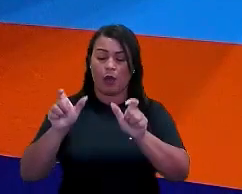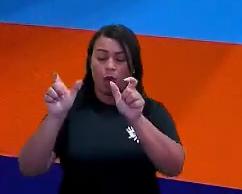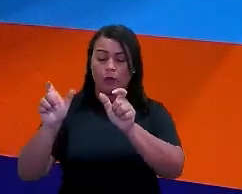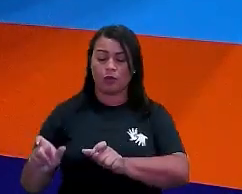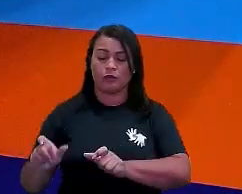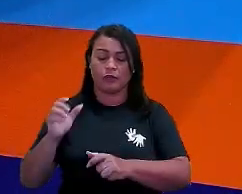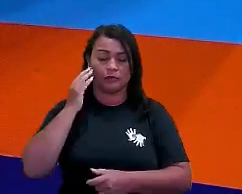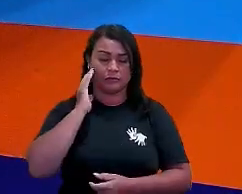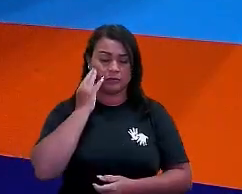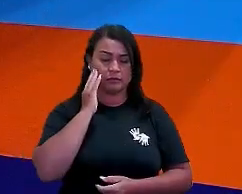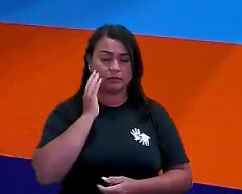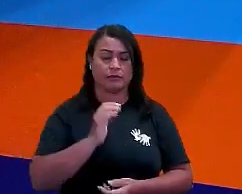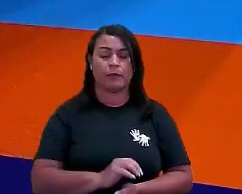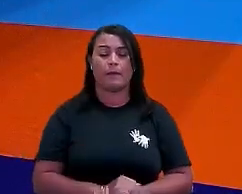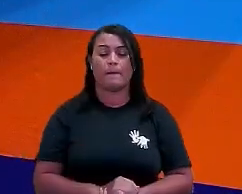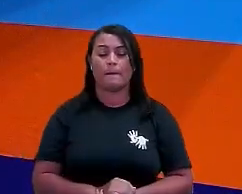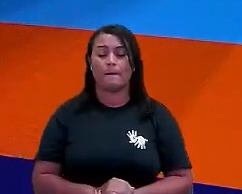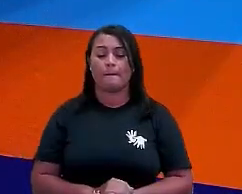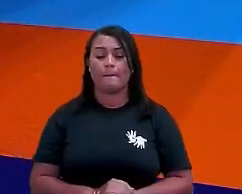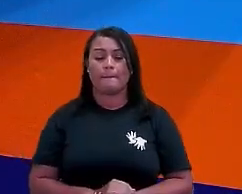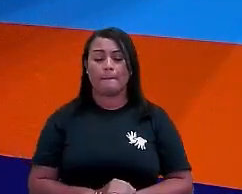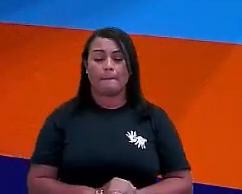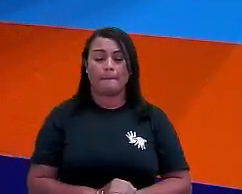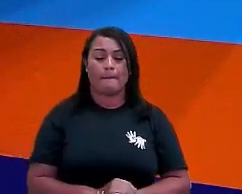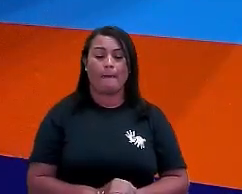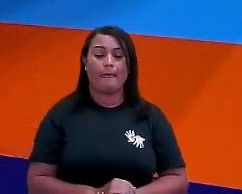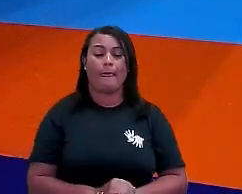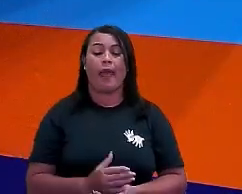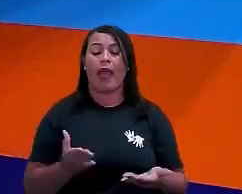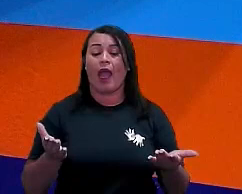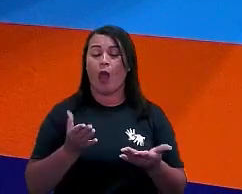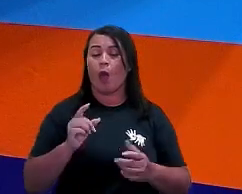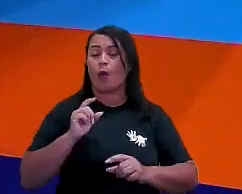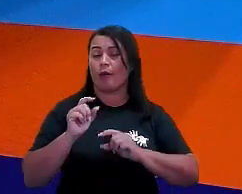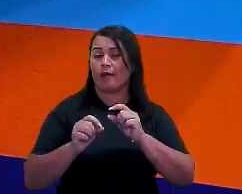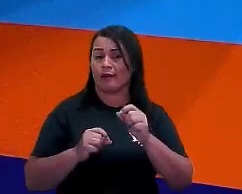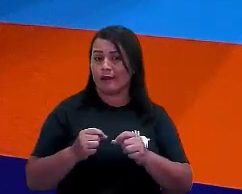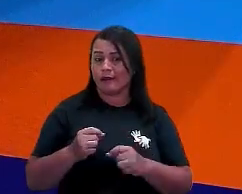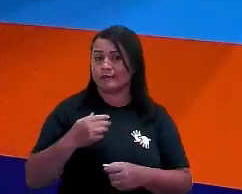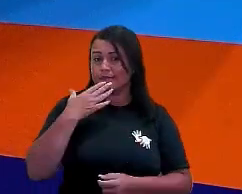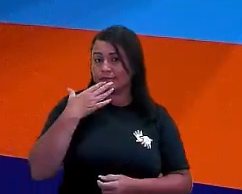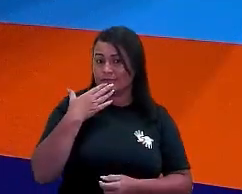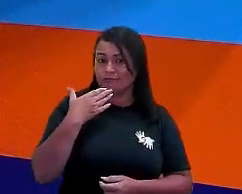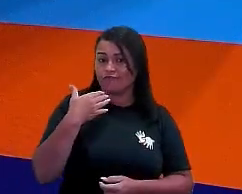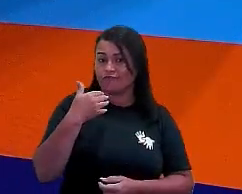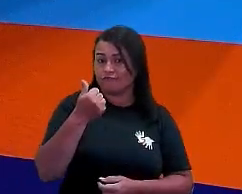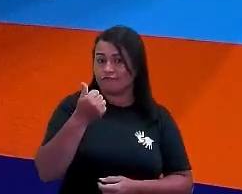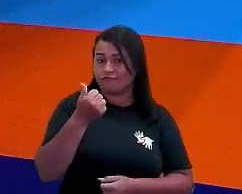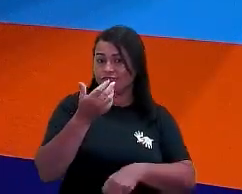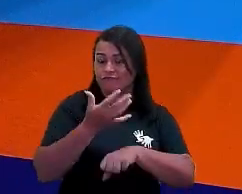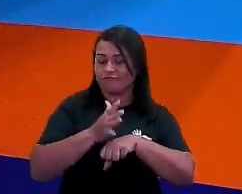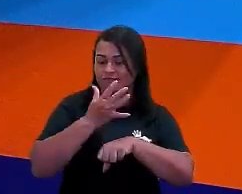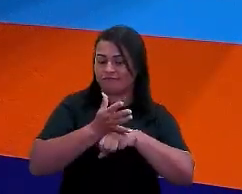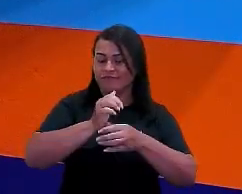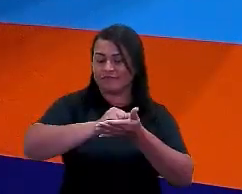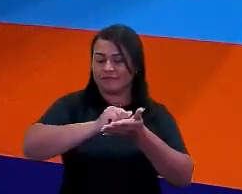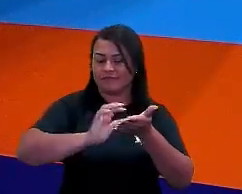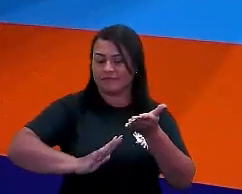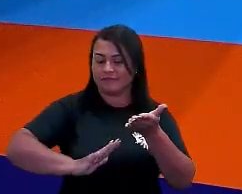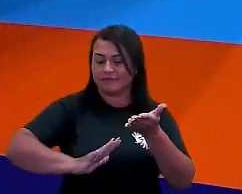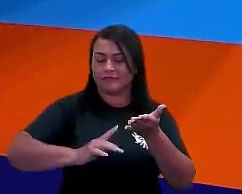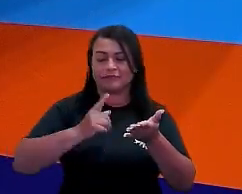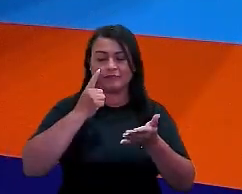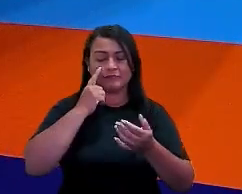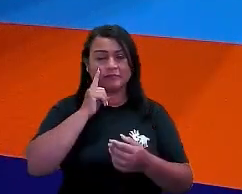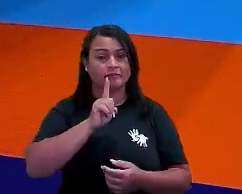certo? Então, nada melhor do que a gente fazer alguns exercícios. Preste